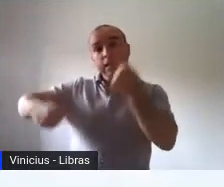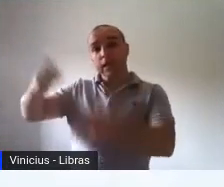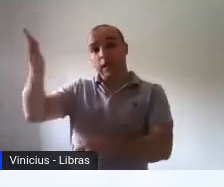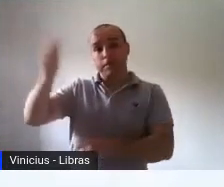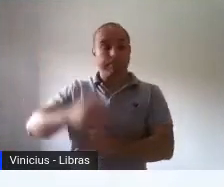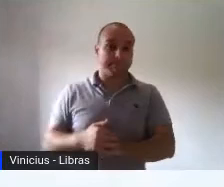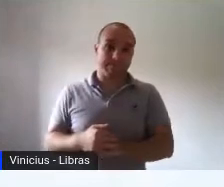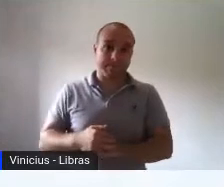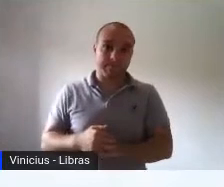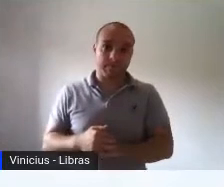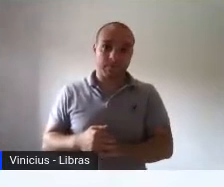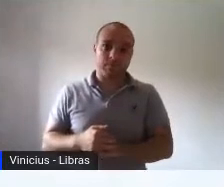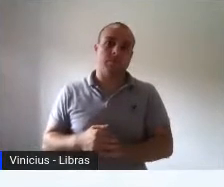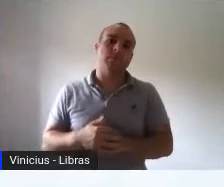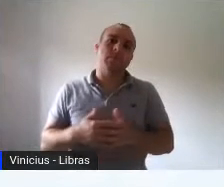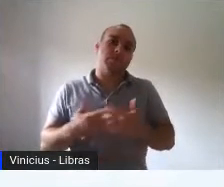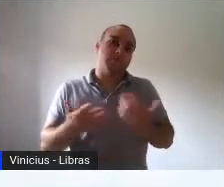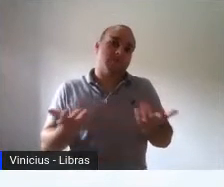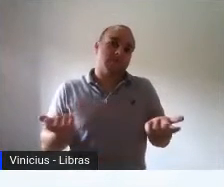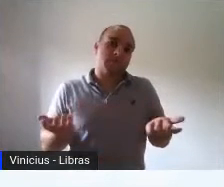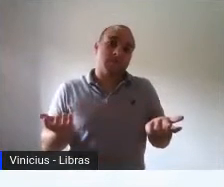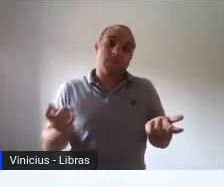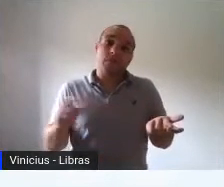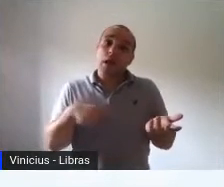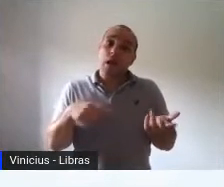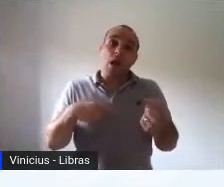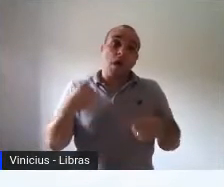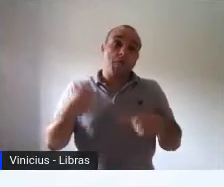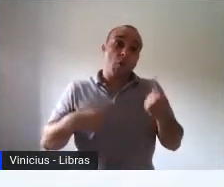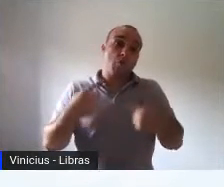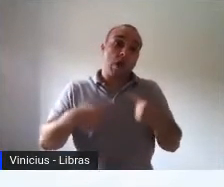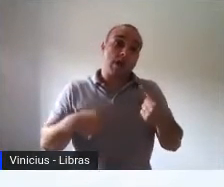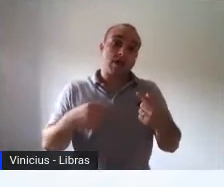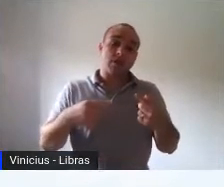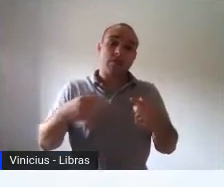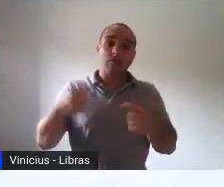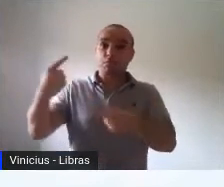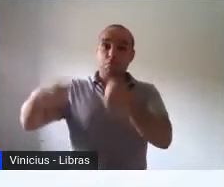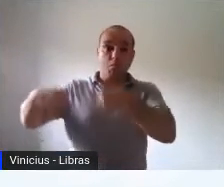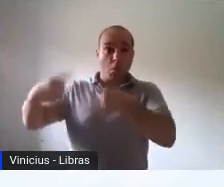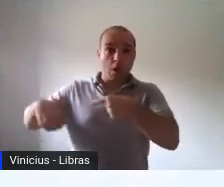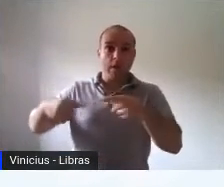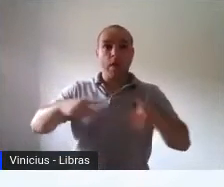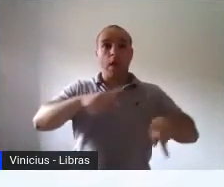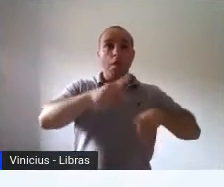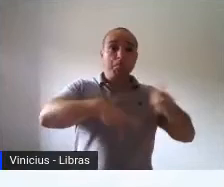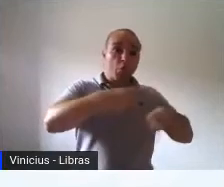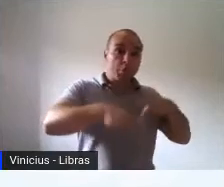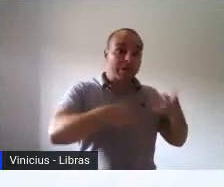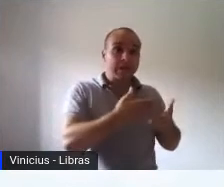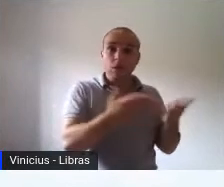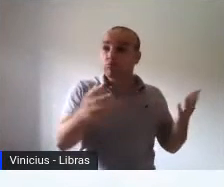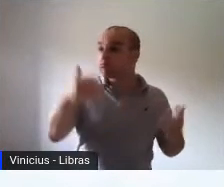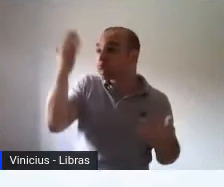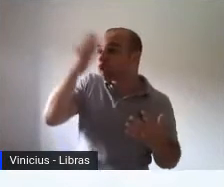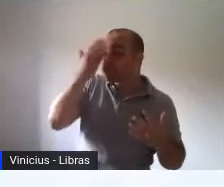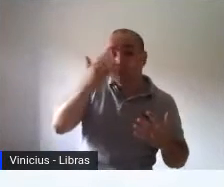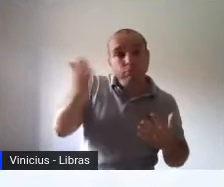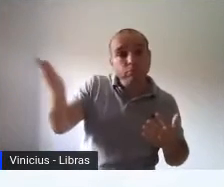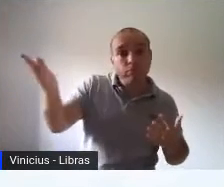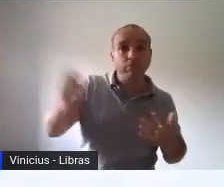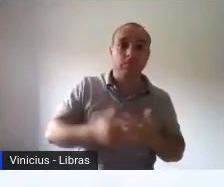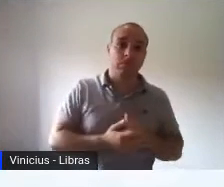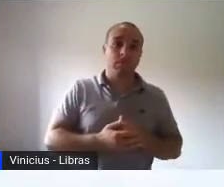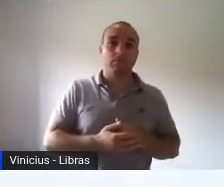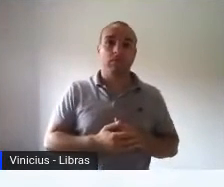Senado contra o governo federal, mas a agenda econômica é a mesma do Guedes, infelizmente. Né? As coisas